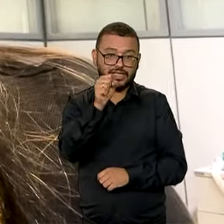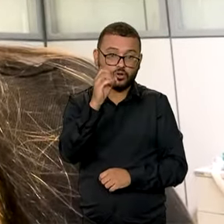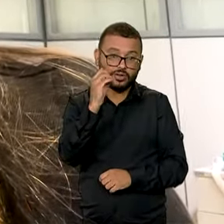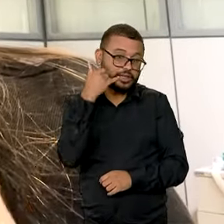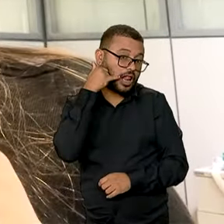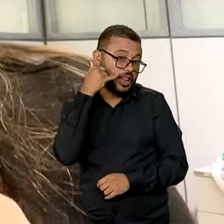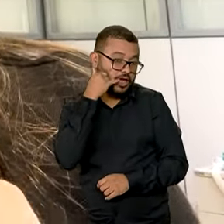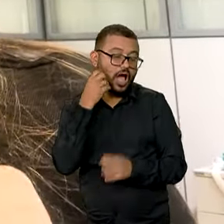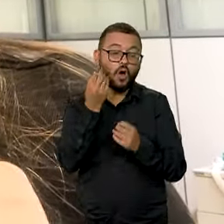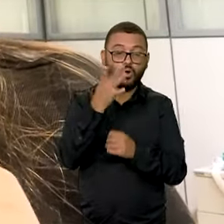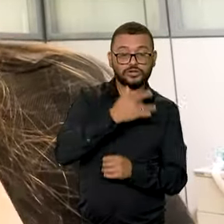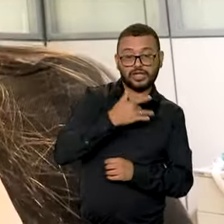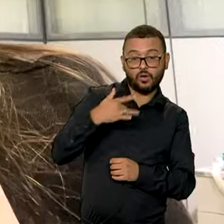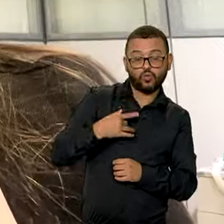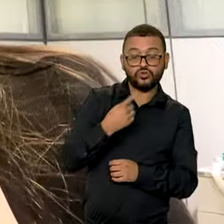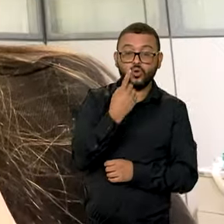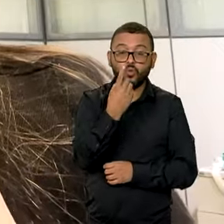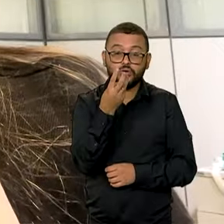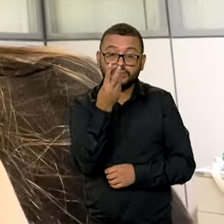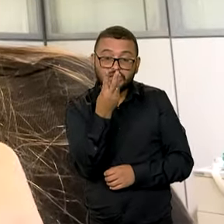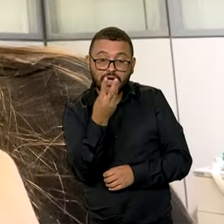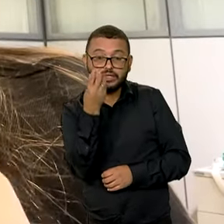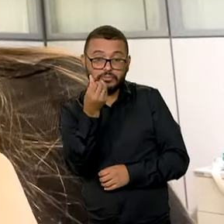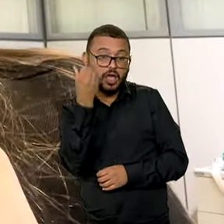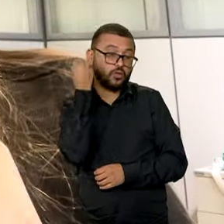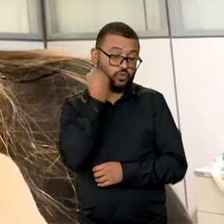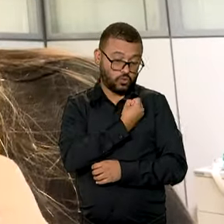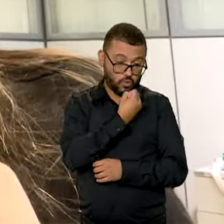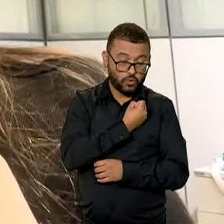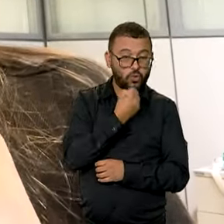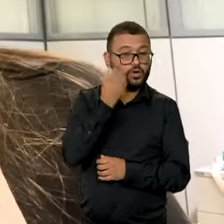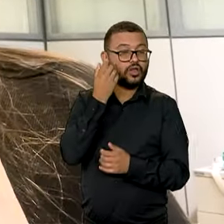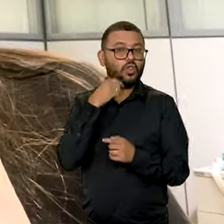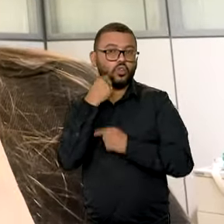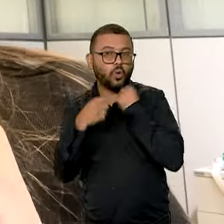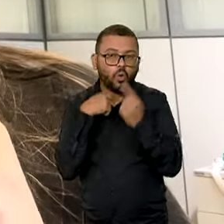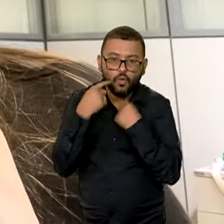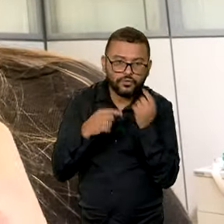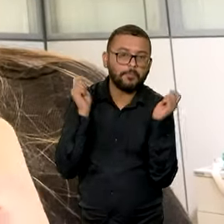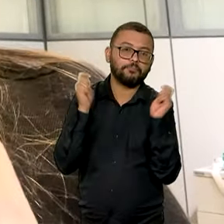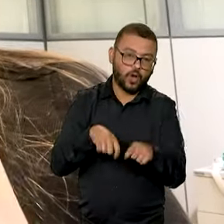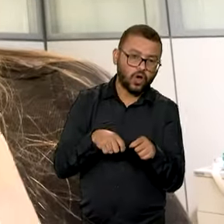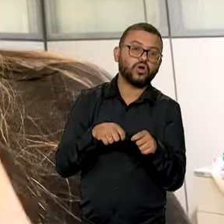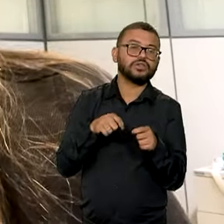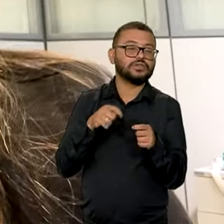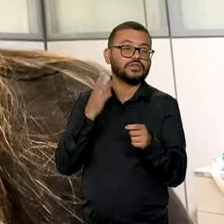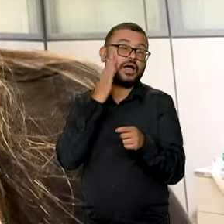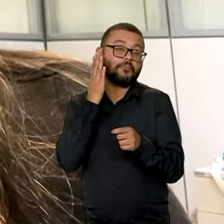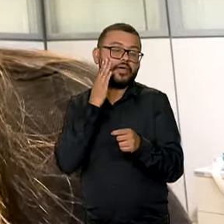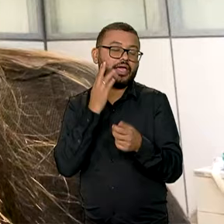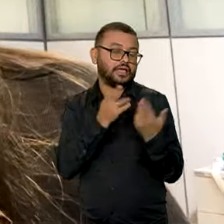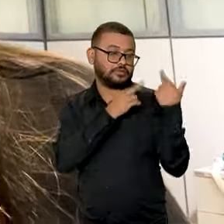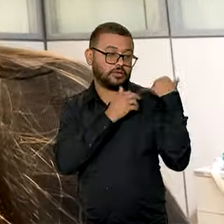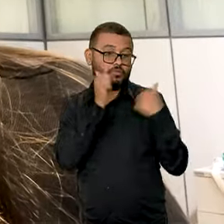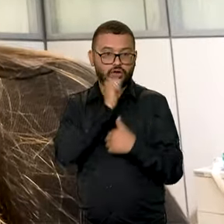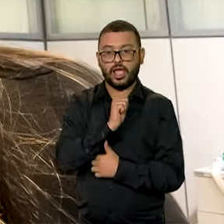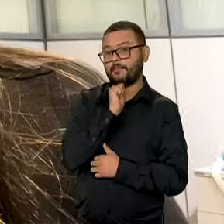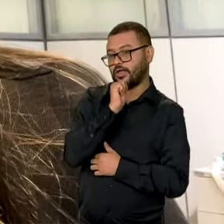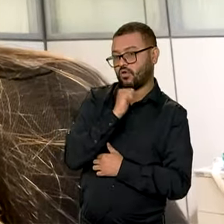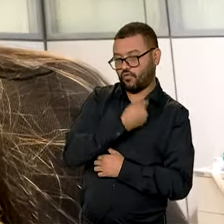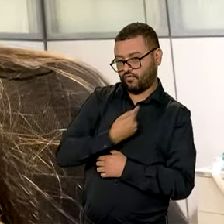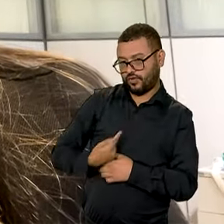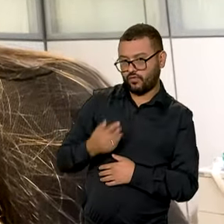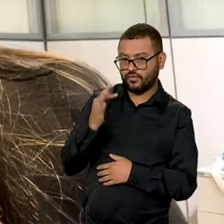o Disque Saúde 136 também pode ser utilizado para sanar dúvidas a respeito do programa Dignidade Menstrual do